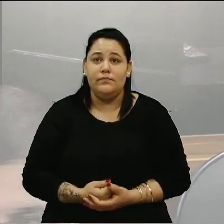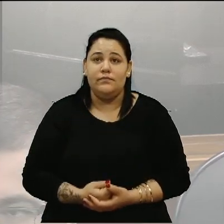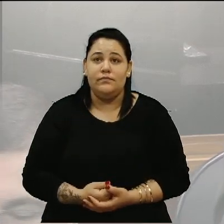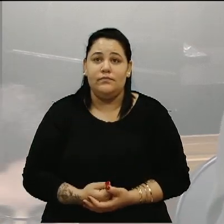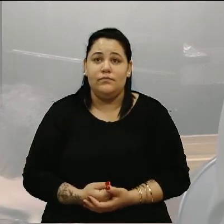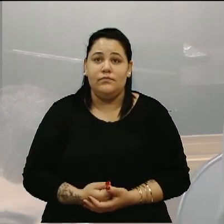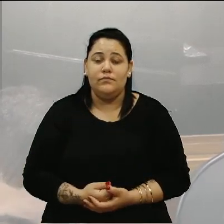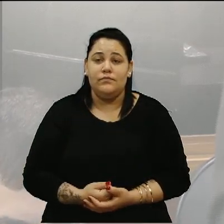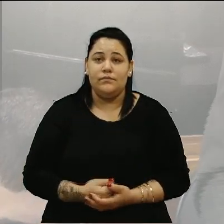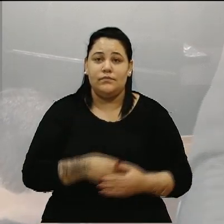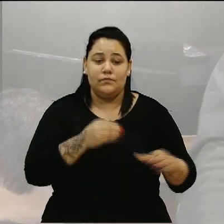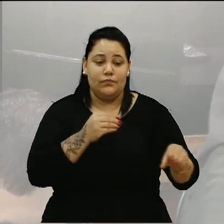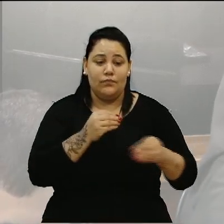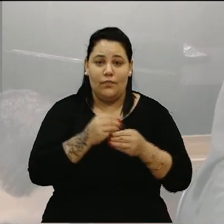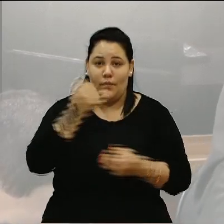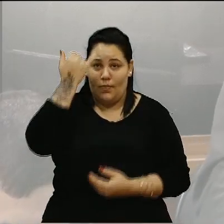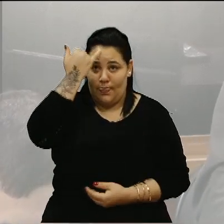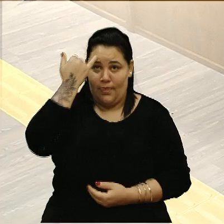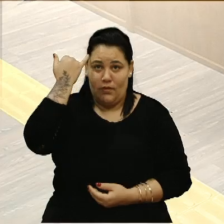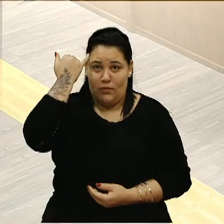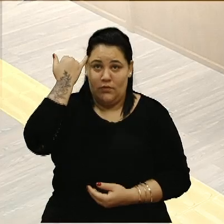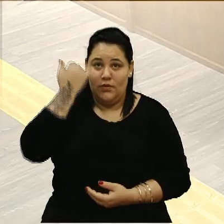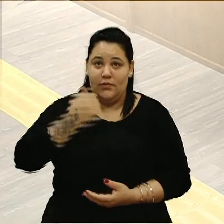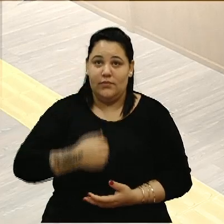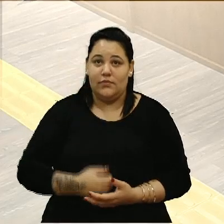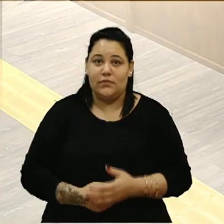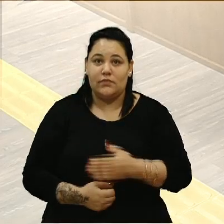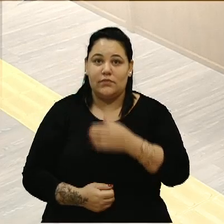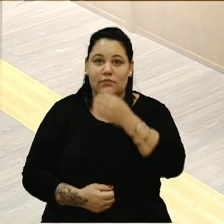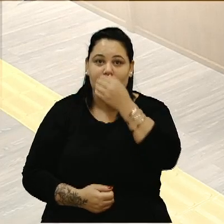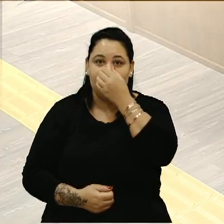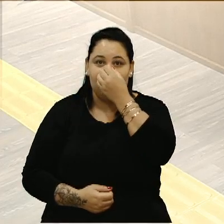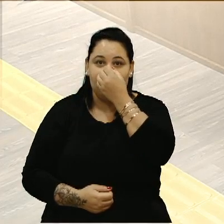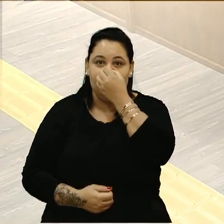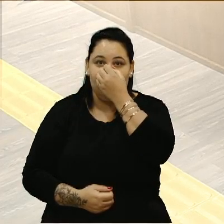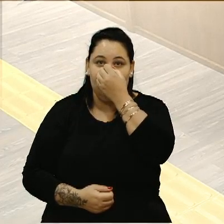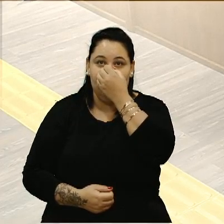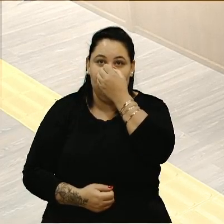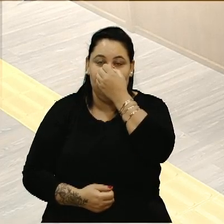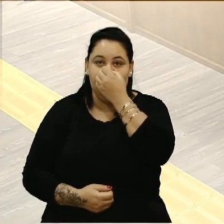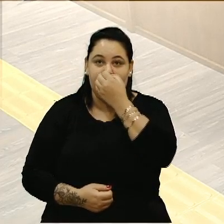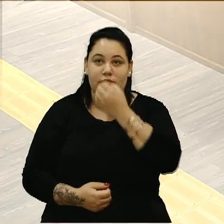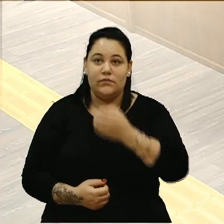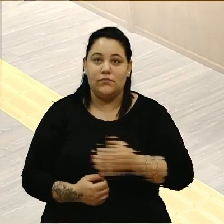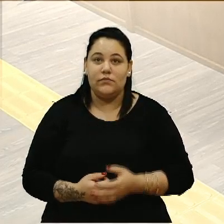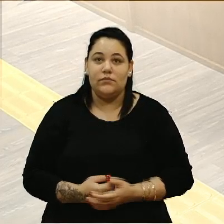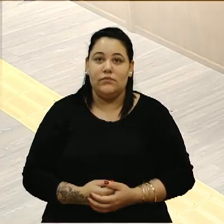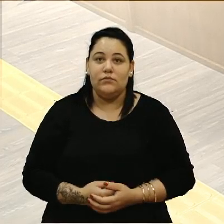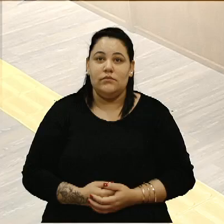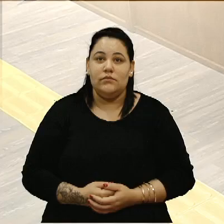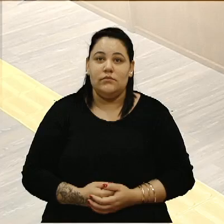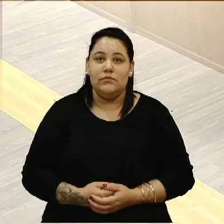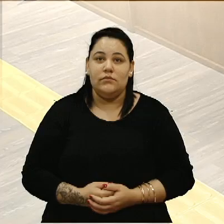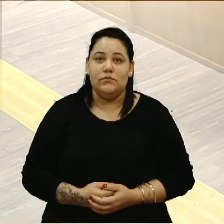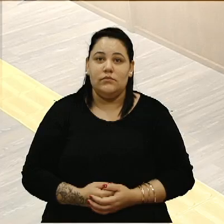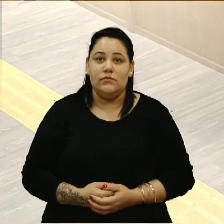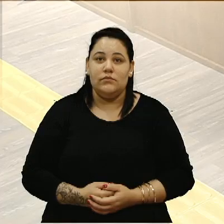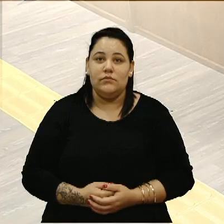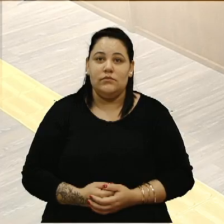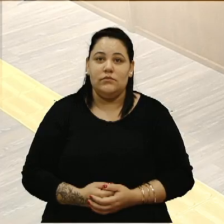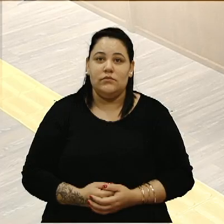vereador José Pascoal D'Ambros. Obrigado. Não, o senhor está bem. O senhor está tranquilo. O senhor solicitou a